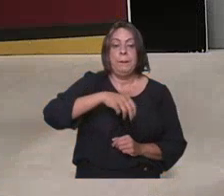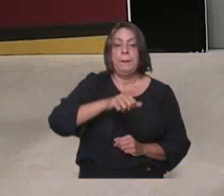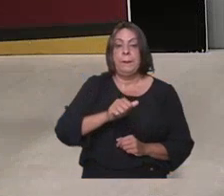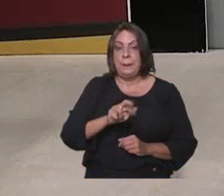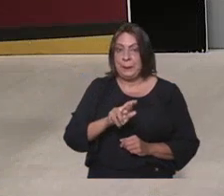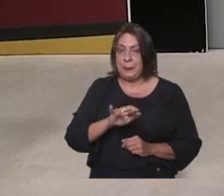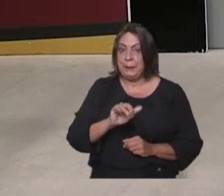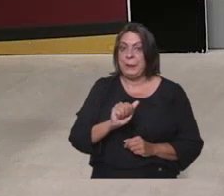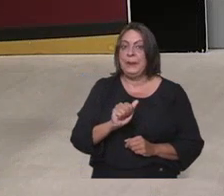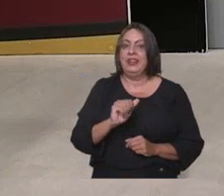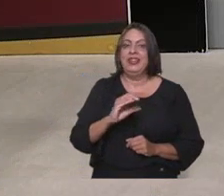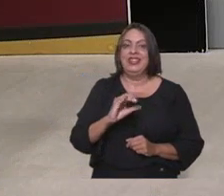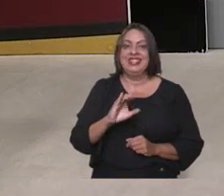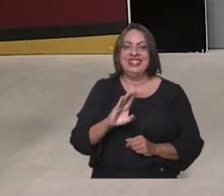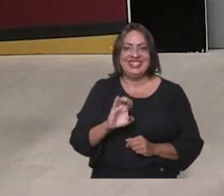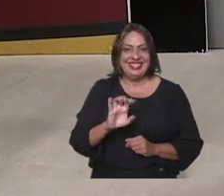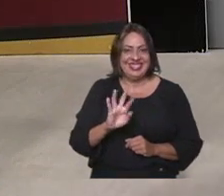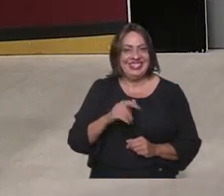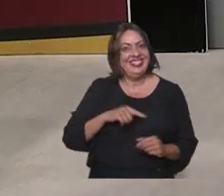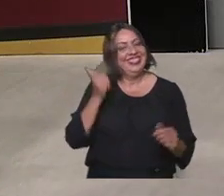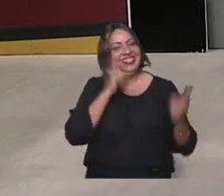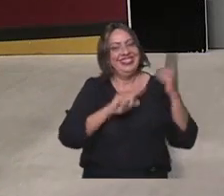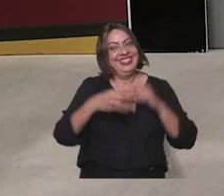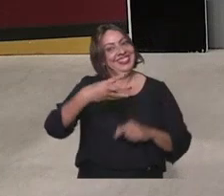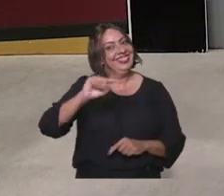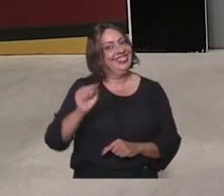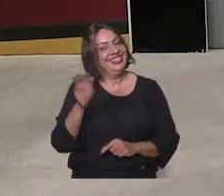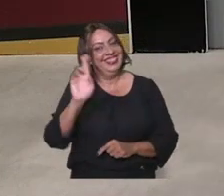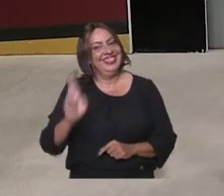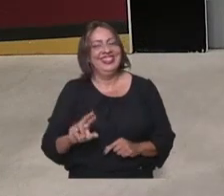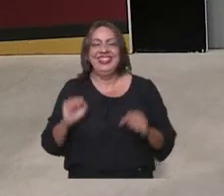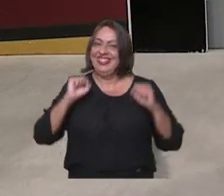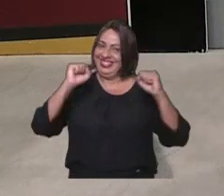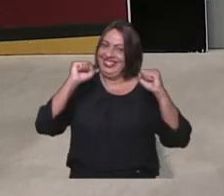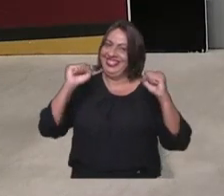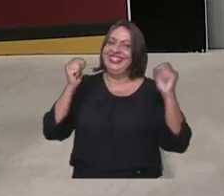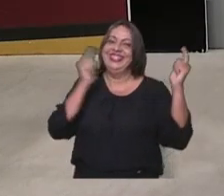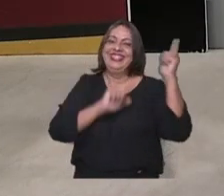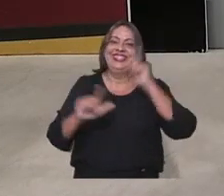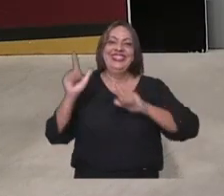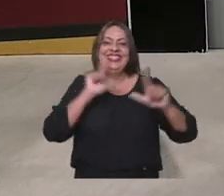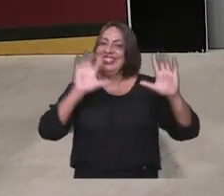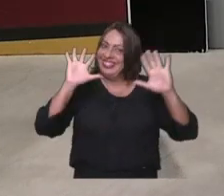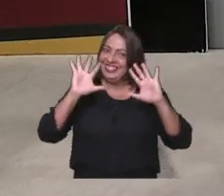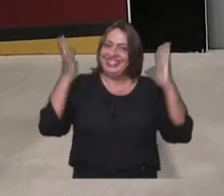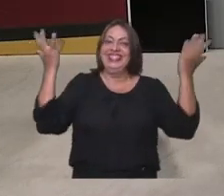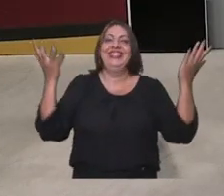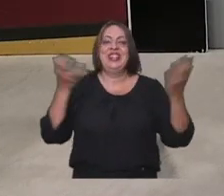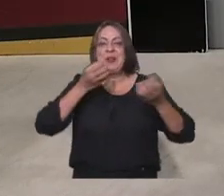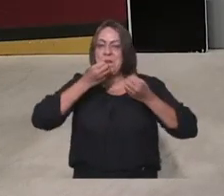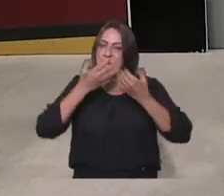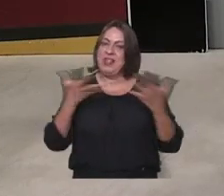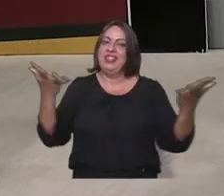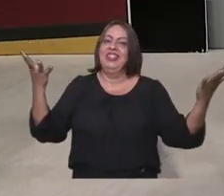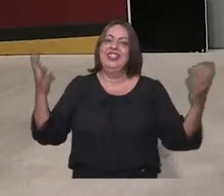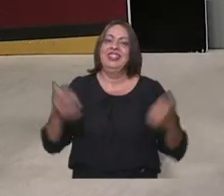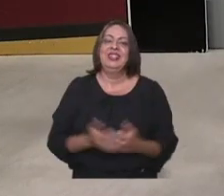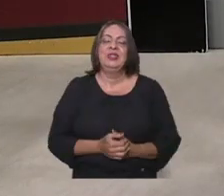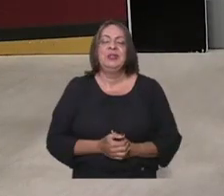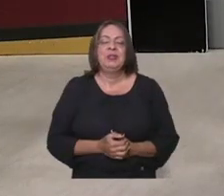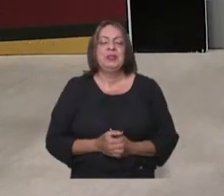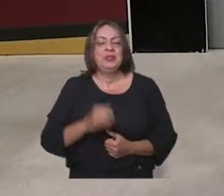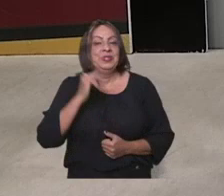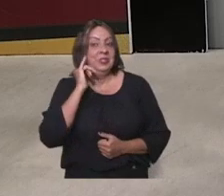então R$4.000. Olha aí, vamos comemorar que a festa vai ser grande, não é? Pois é, mas deixa eu contar uma